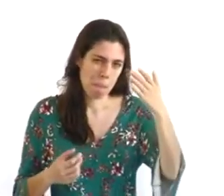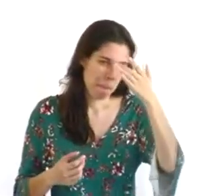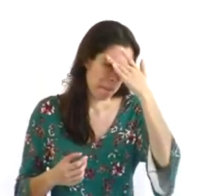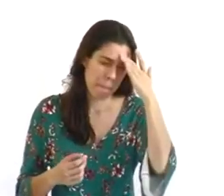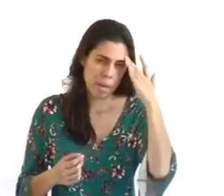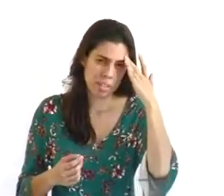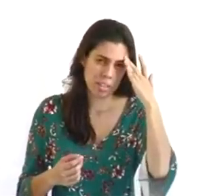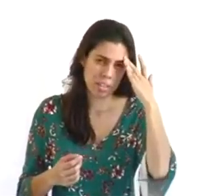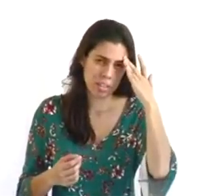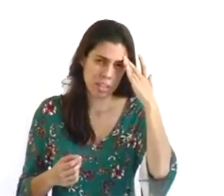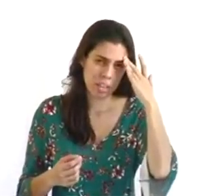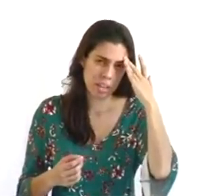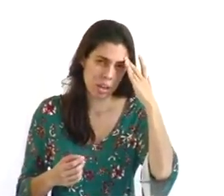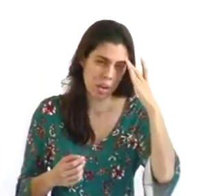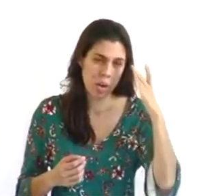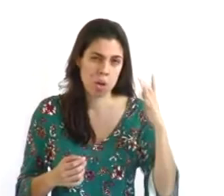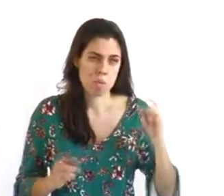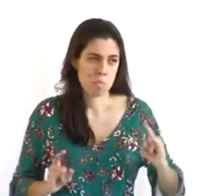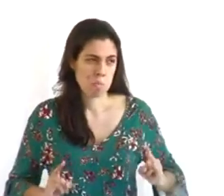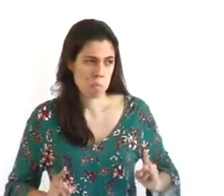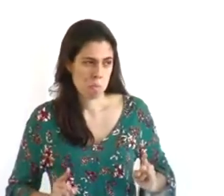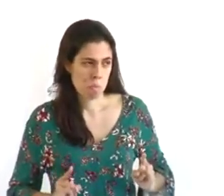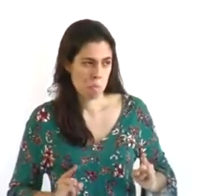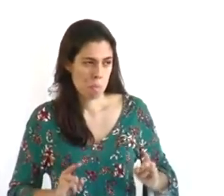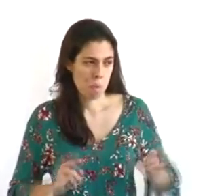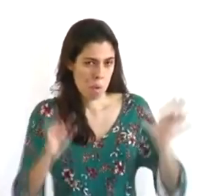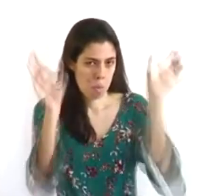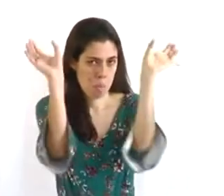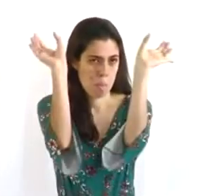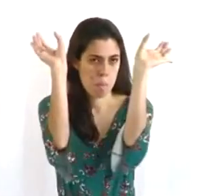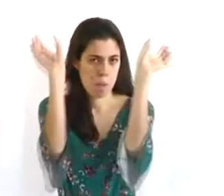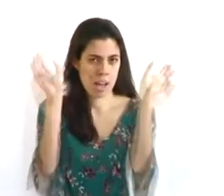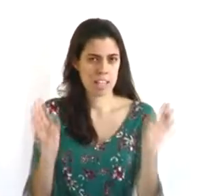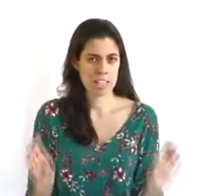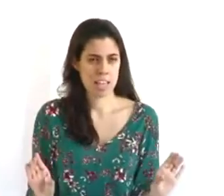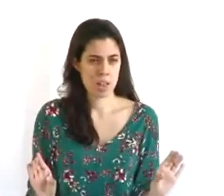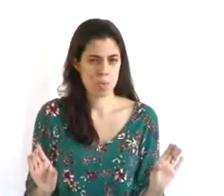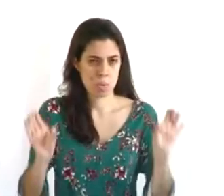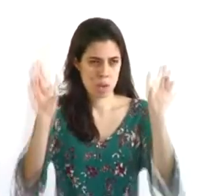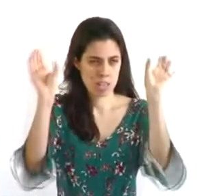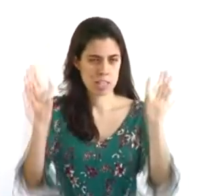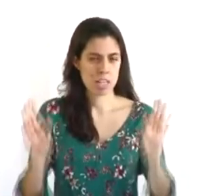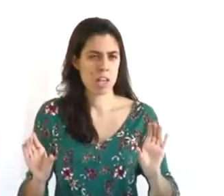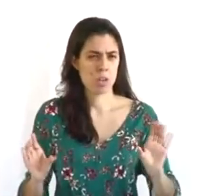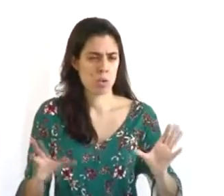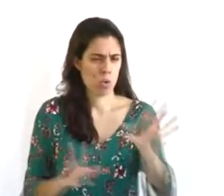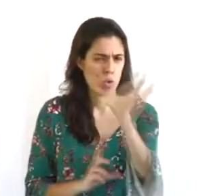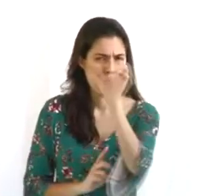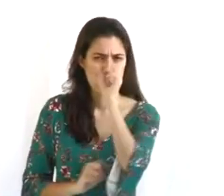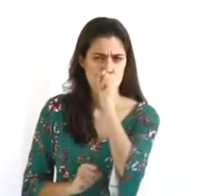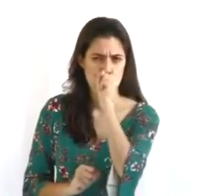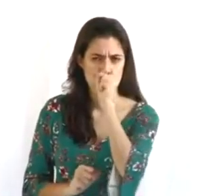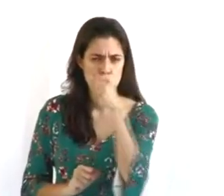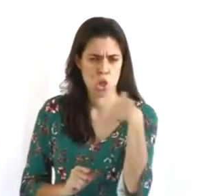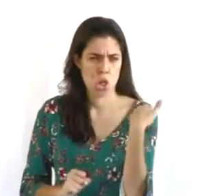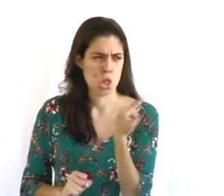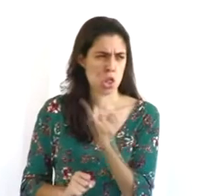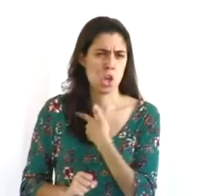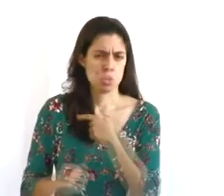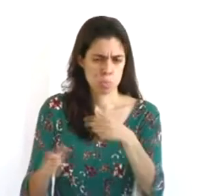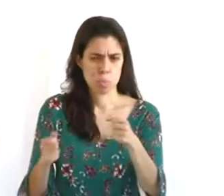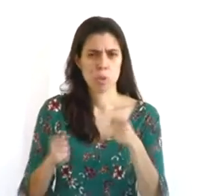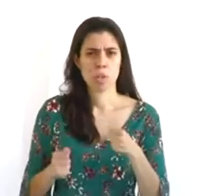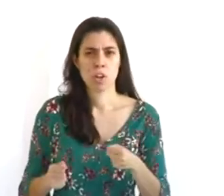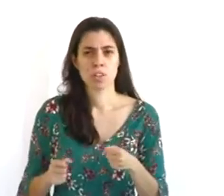castelos, e eles acham que ninguém os derrubam. Mas aí aparece o Senhor lá no Salmo 2, dizendo assim: ri o Senhor